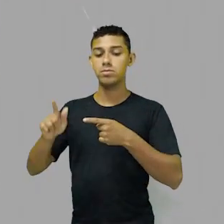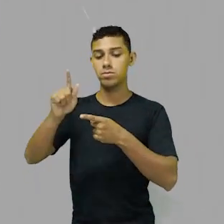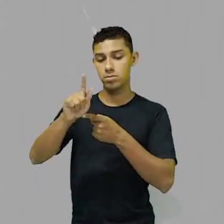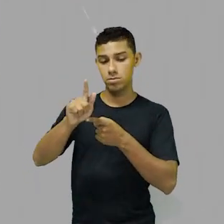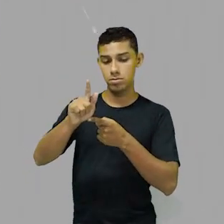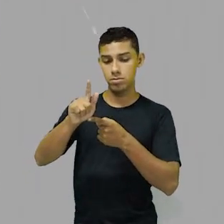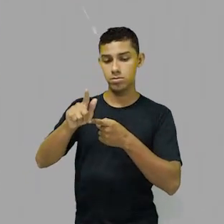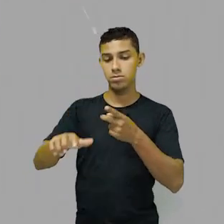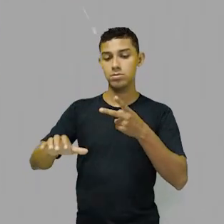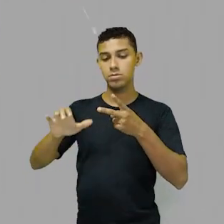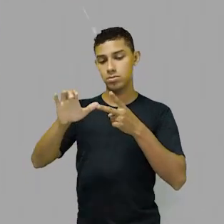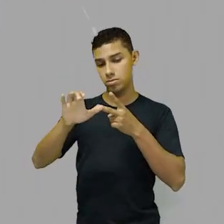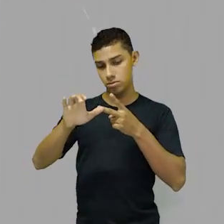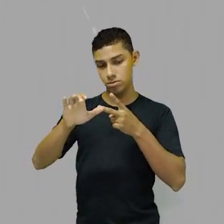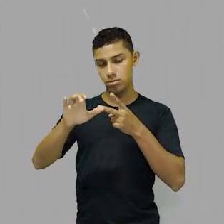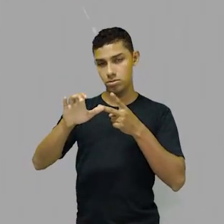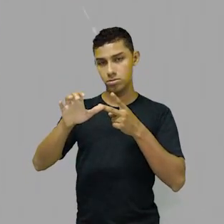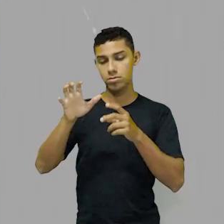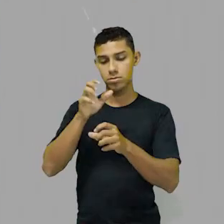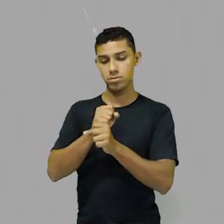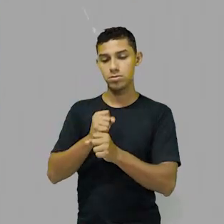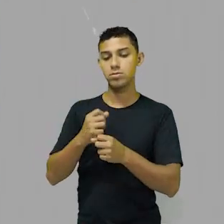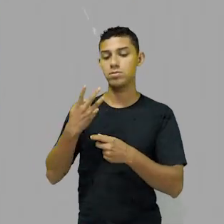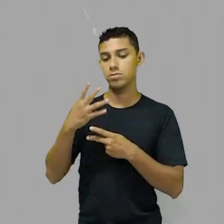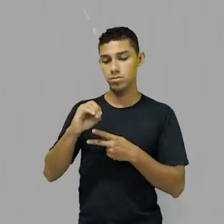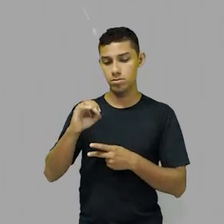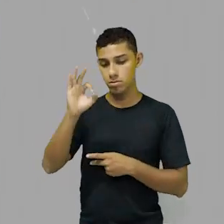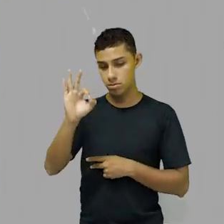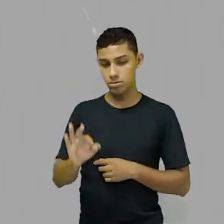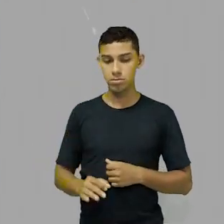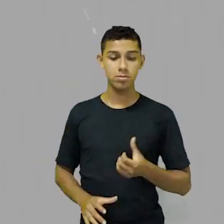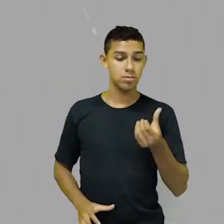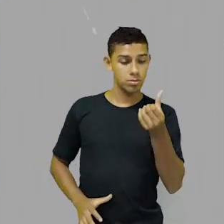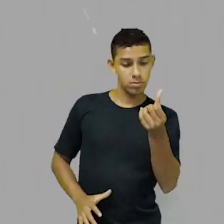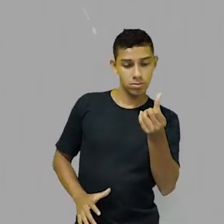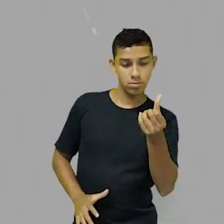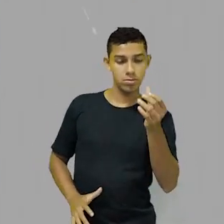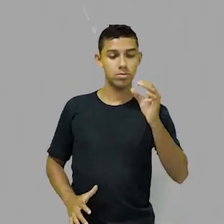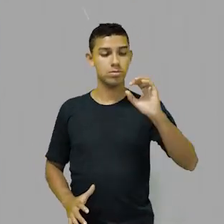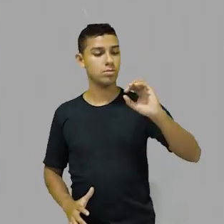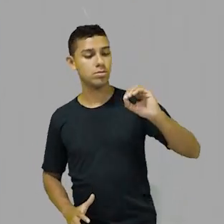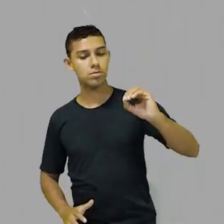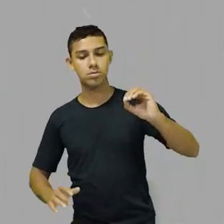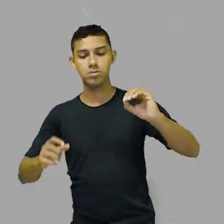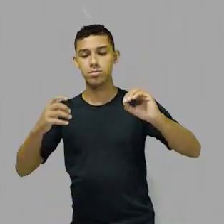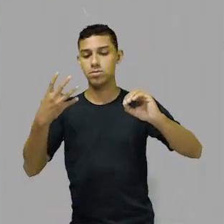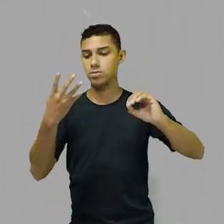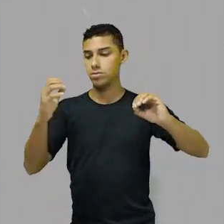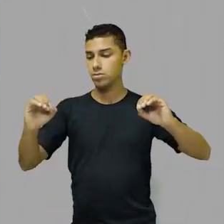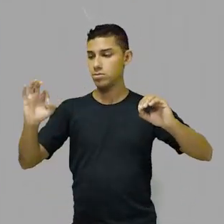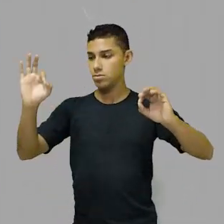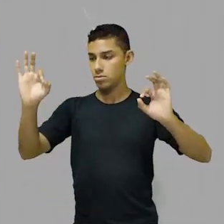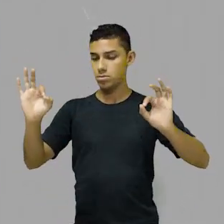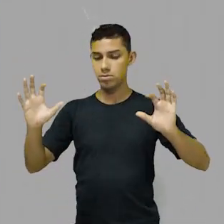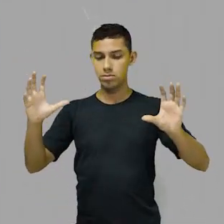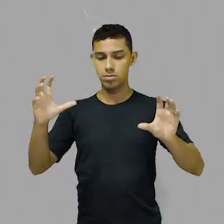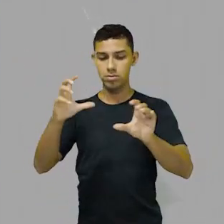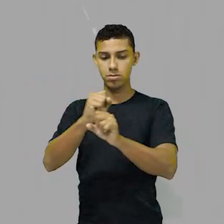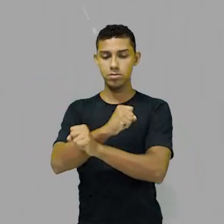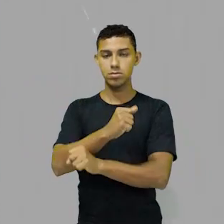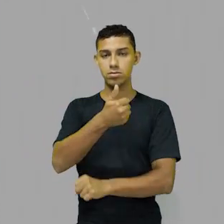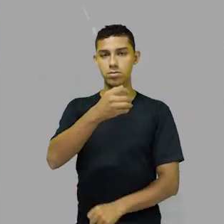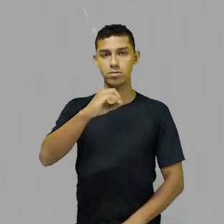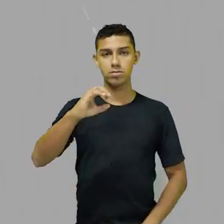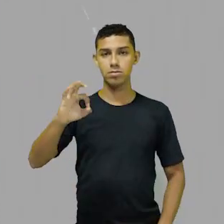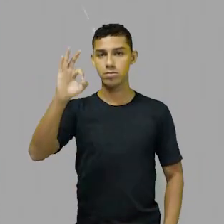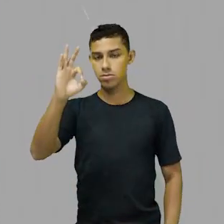de guanina mais citosina vai ser 40%, porque a molécula total é 100%. Então, se eu já tenho a